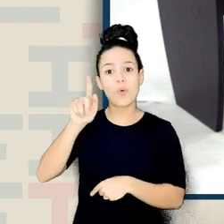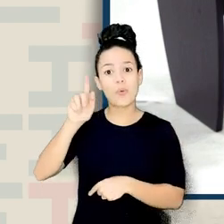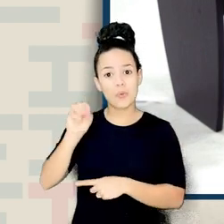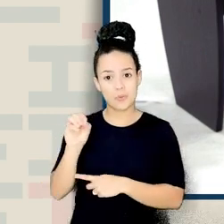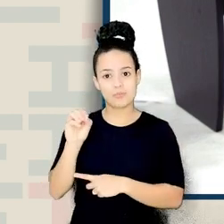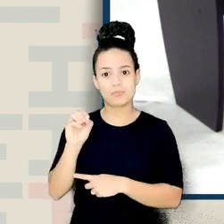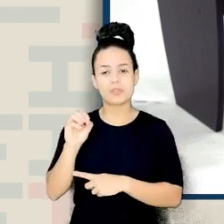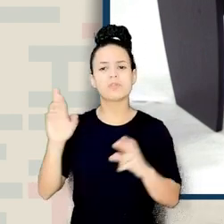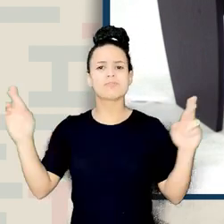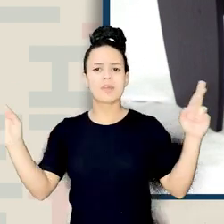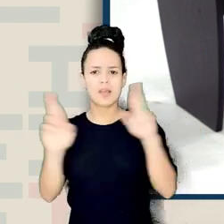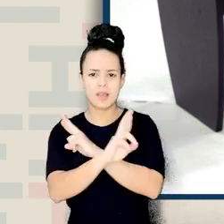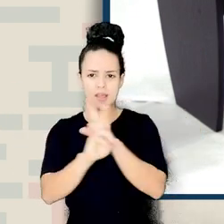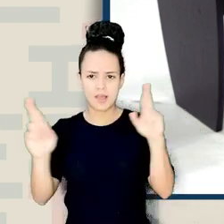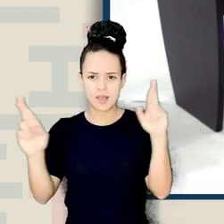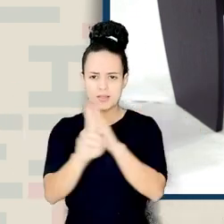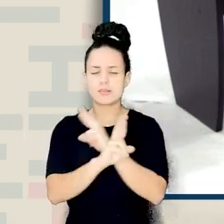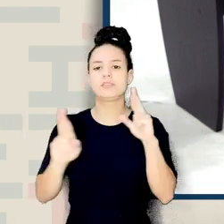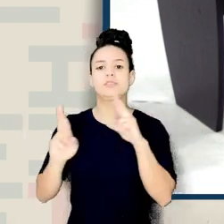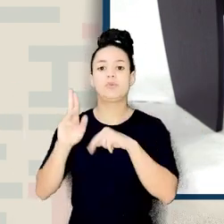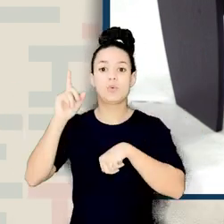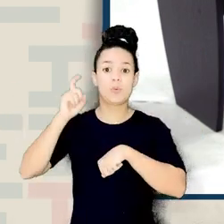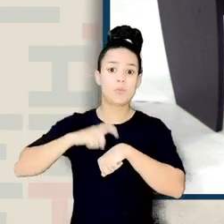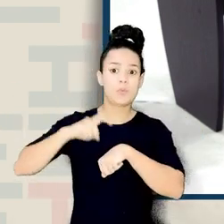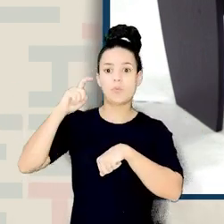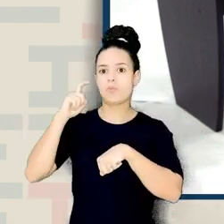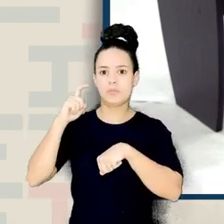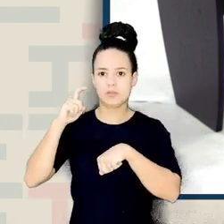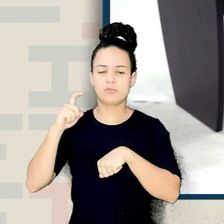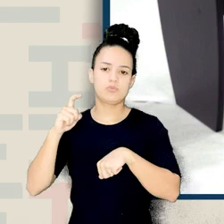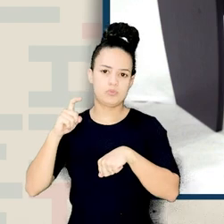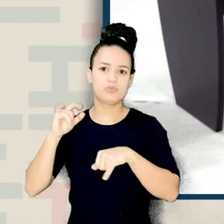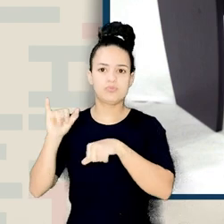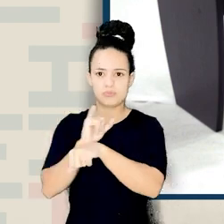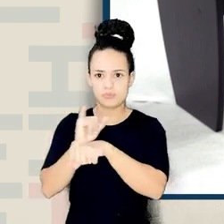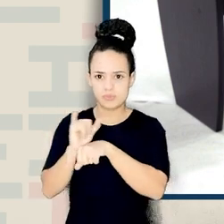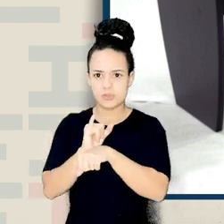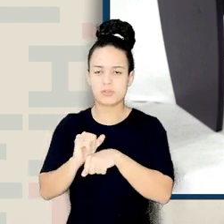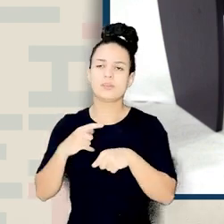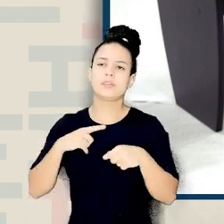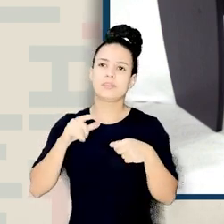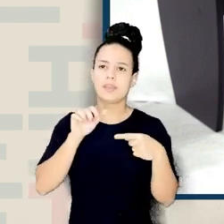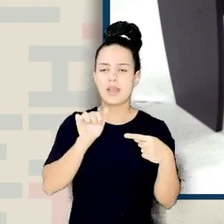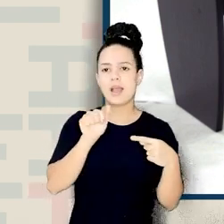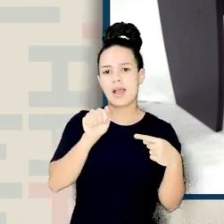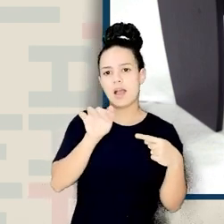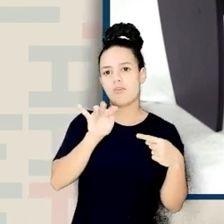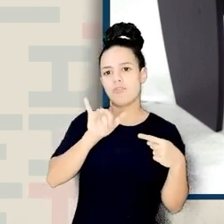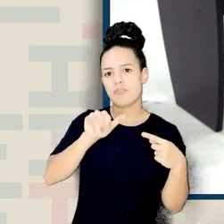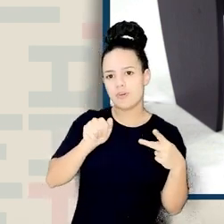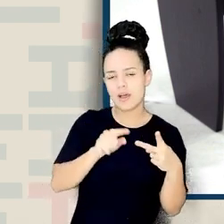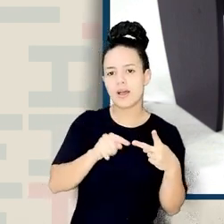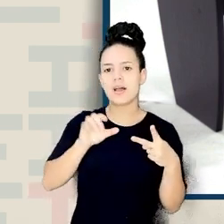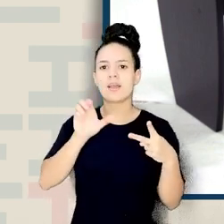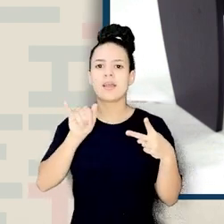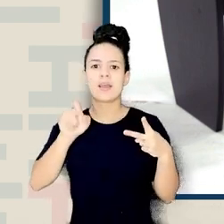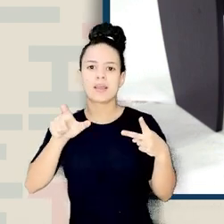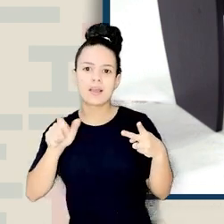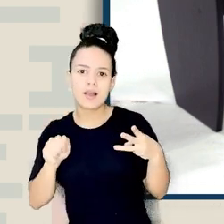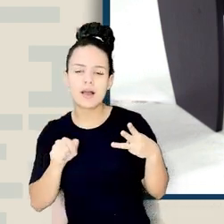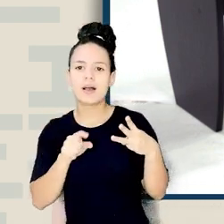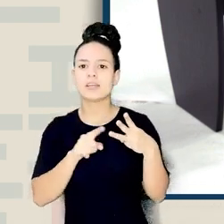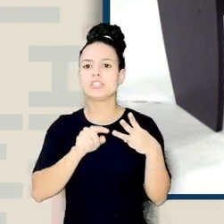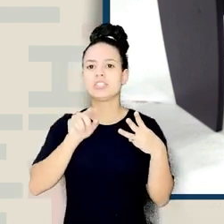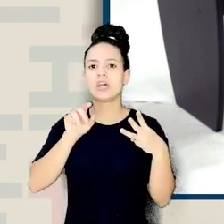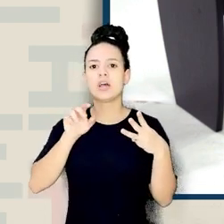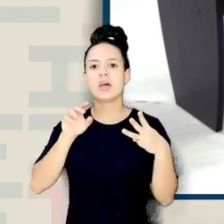diálogo é que vai compor no momento dessa configuração entre alfaias, caixas, bumbos, chequerês e